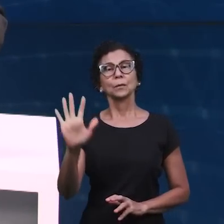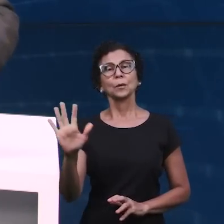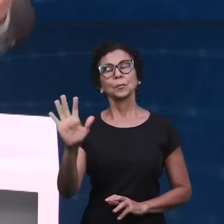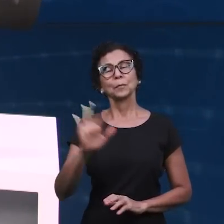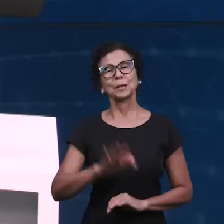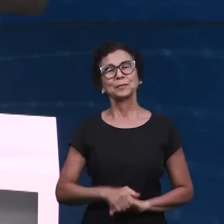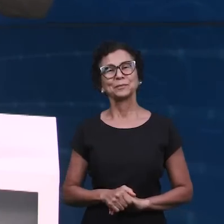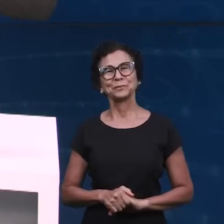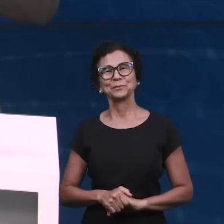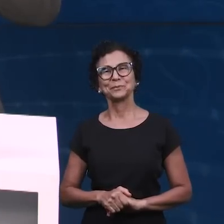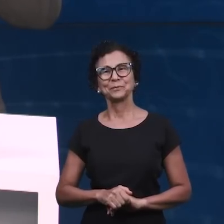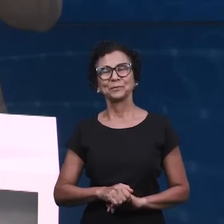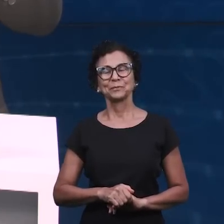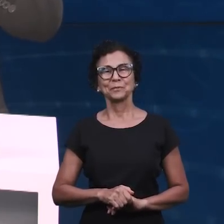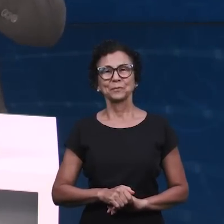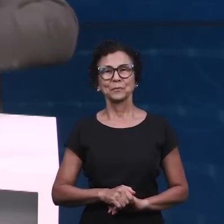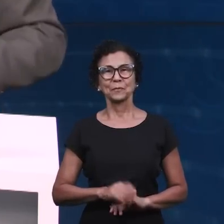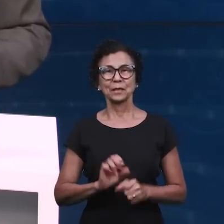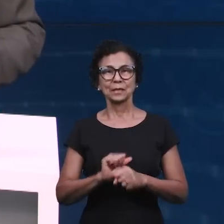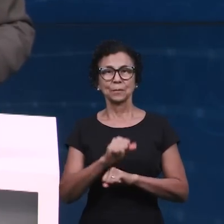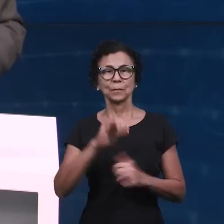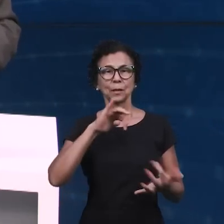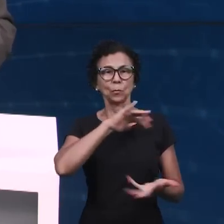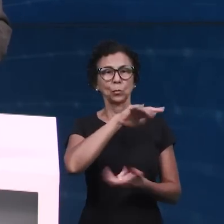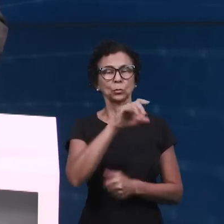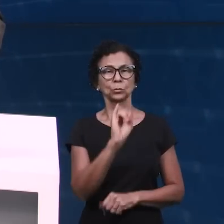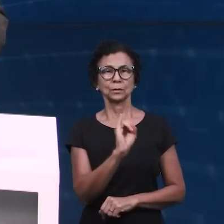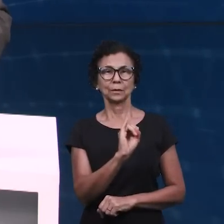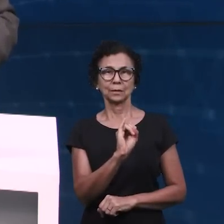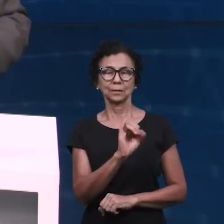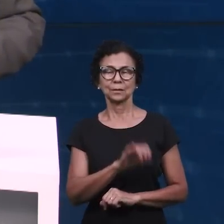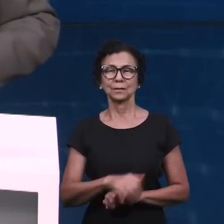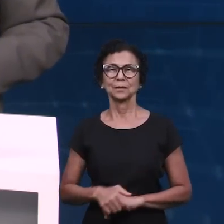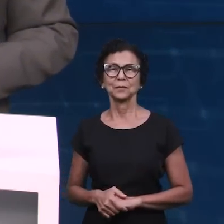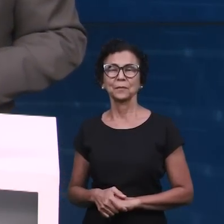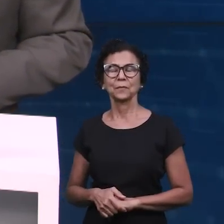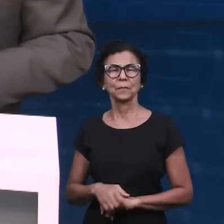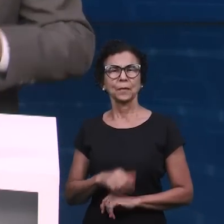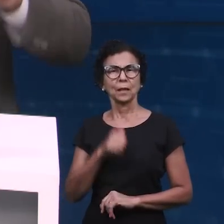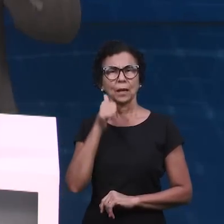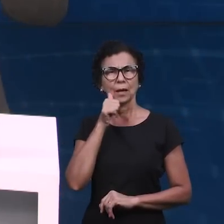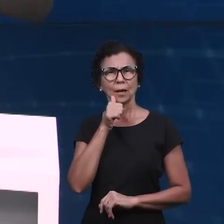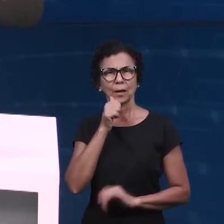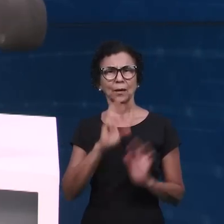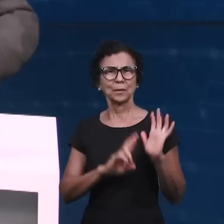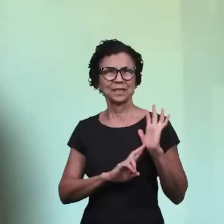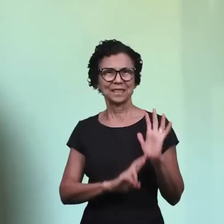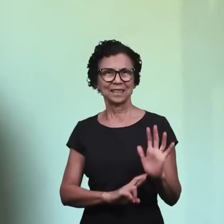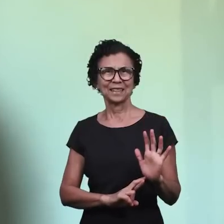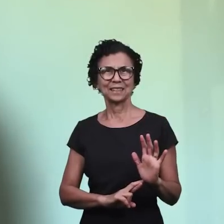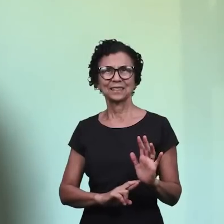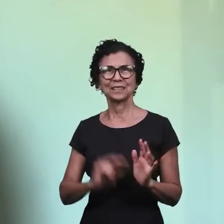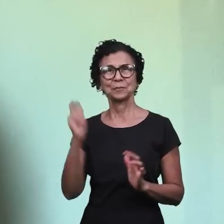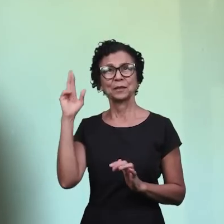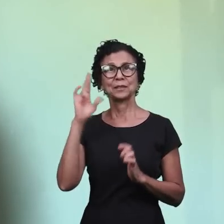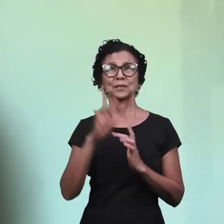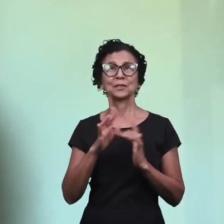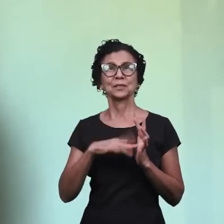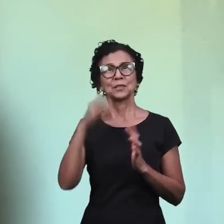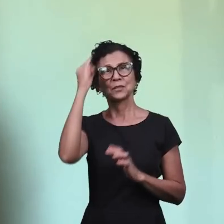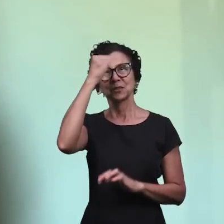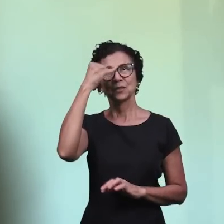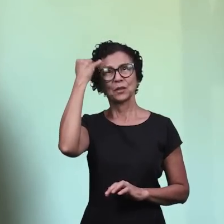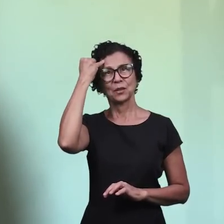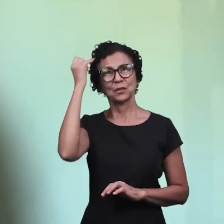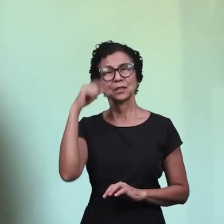sobre o Seminário Internacional. E quem traz os detalhes é a correspondente Rebeca Ribeiro Barria. A paz do Senhor Jesus,